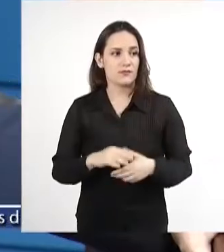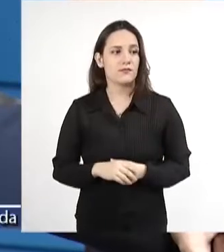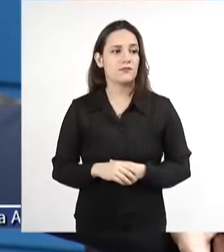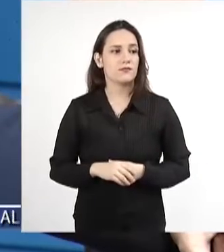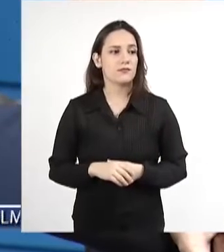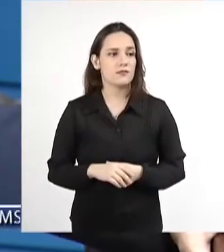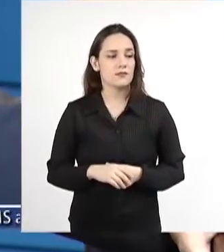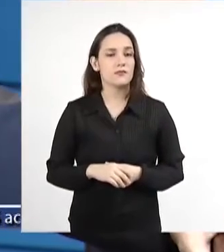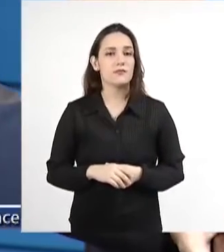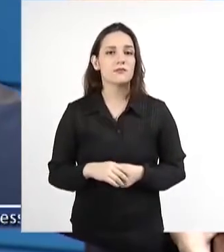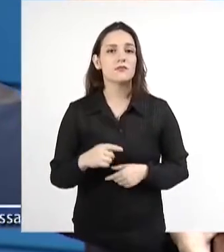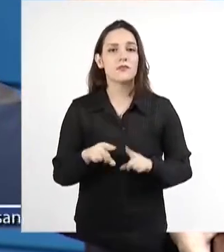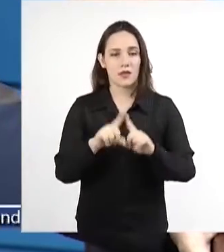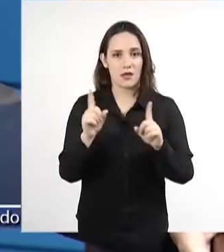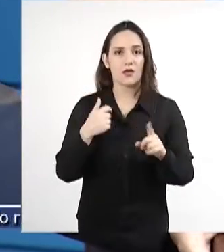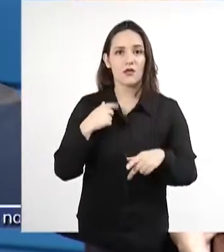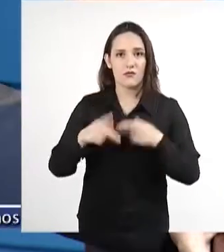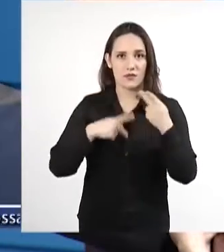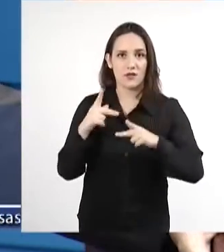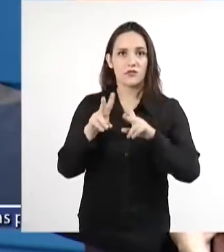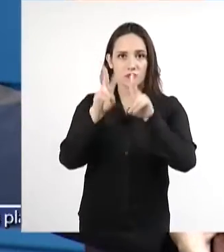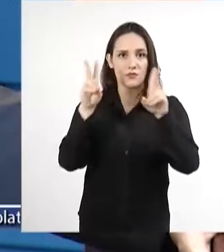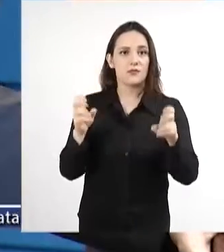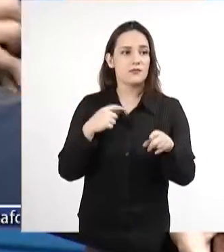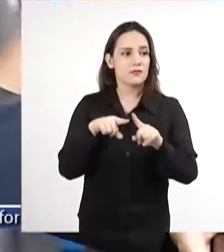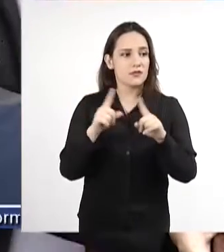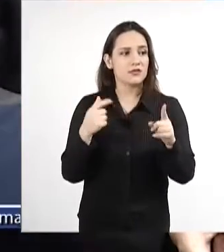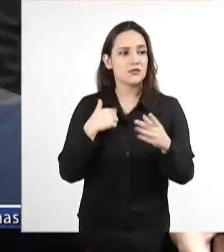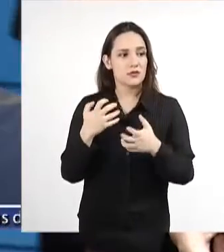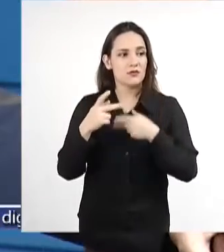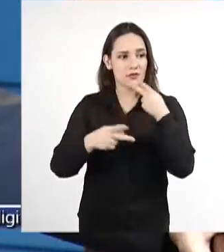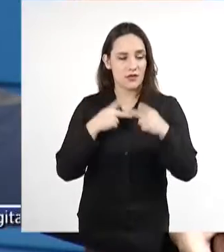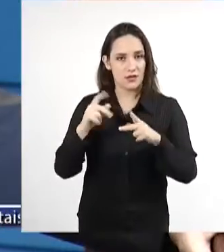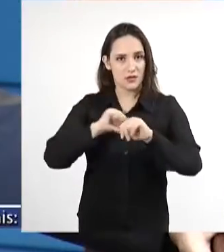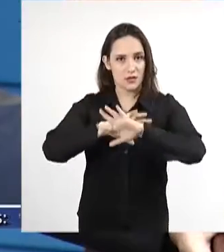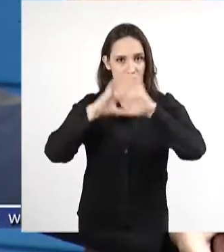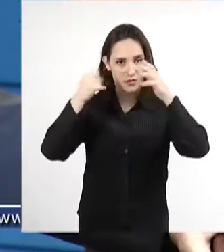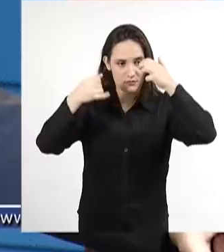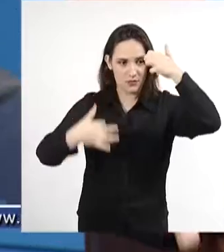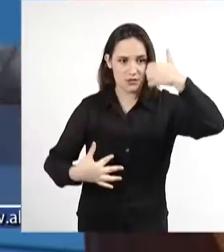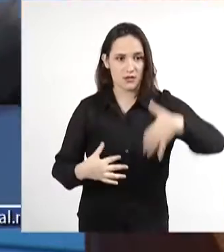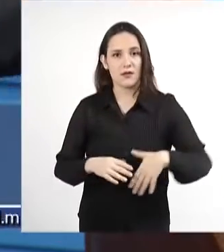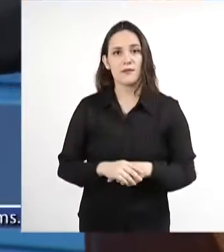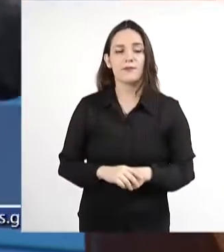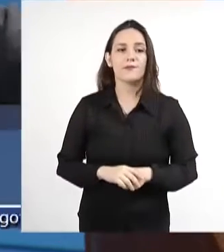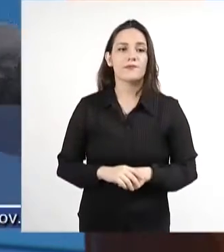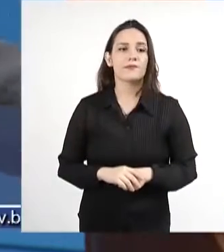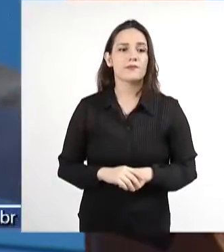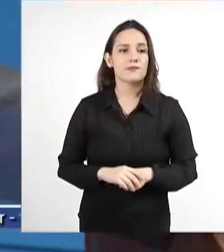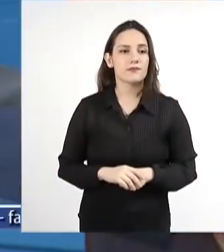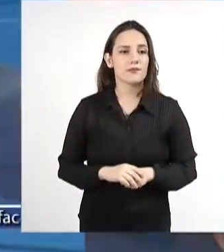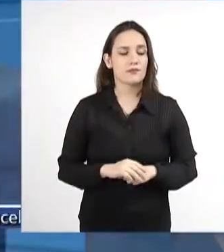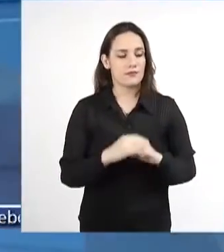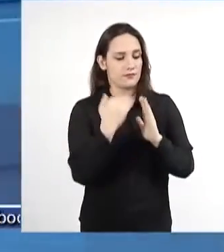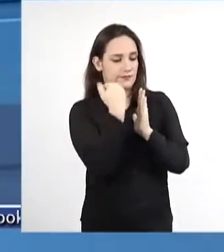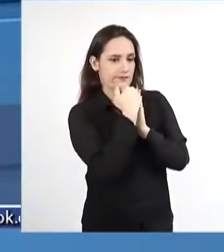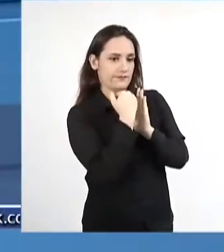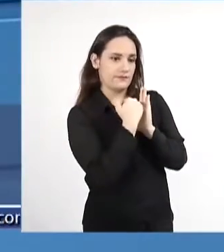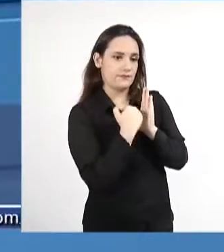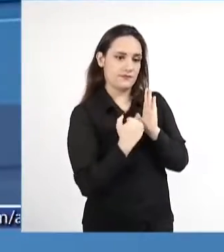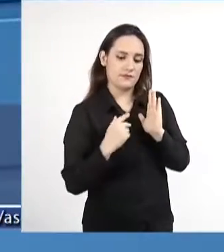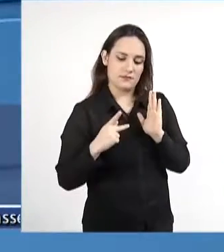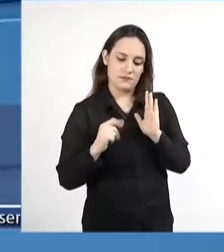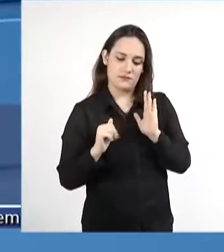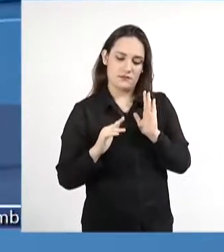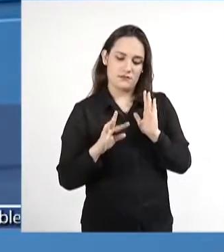Já falei sobre o assunto, nobre deputado, mas eu gostaria de repetir até para ficar claro. Essa é uma pauta que também